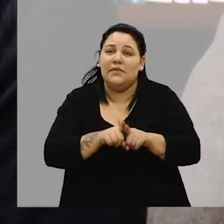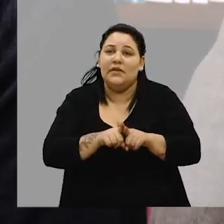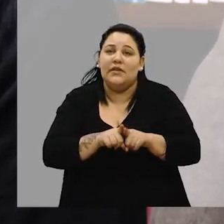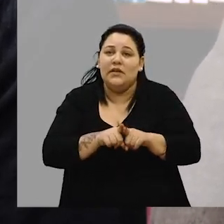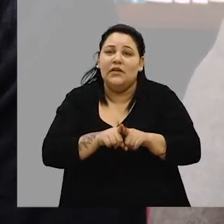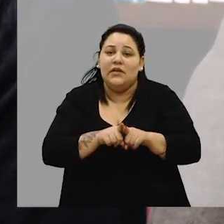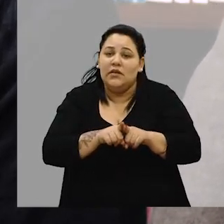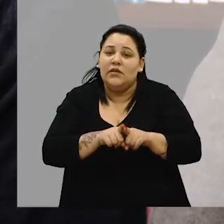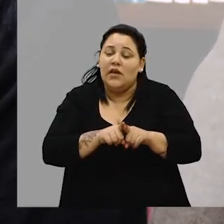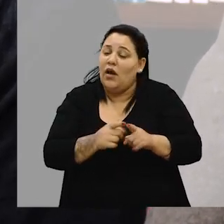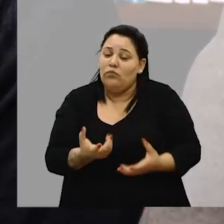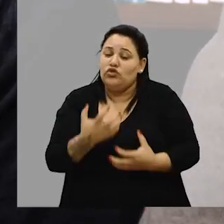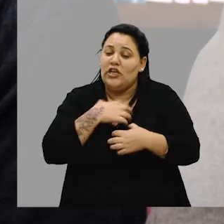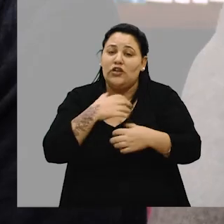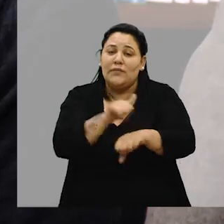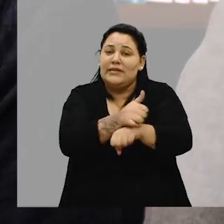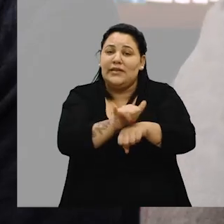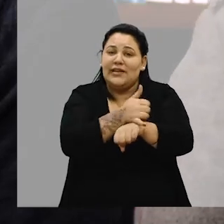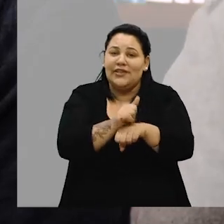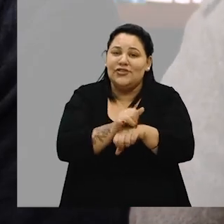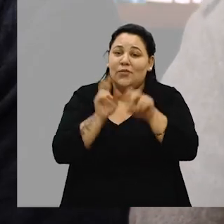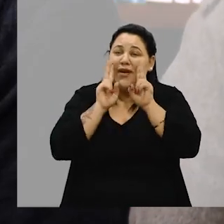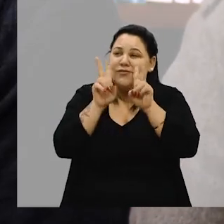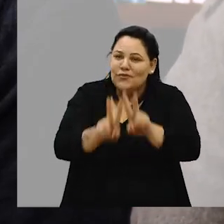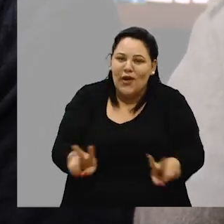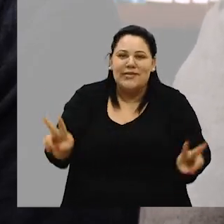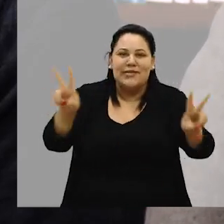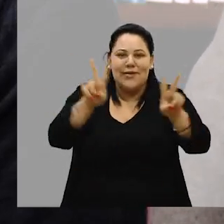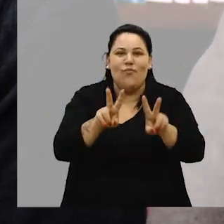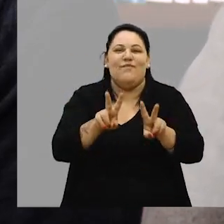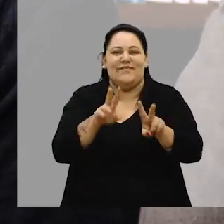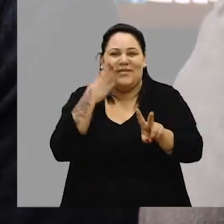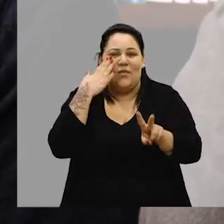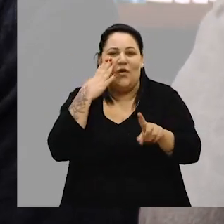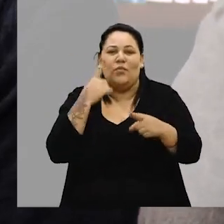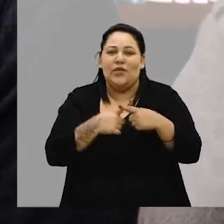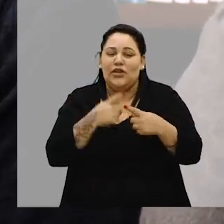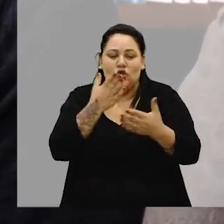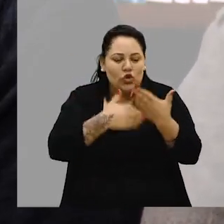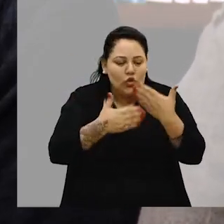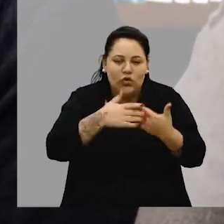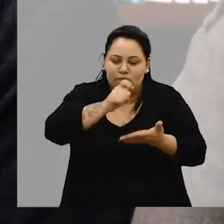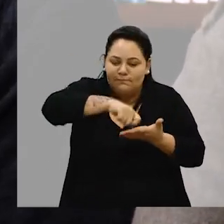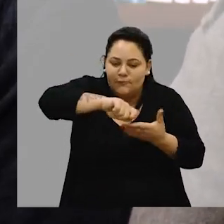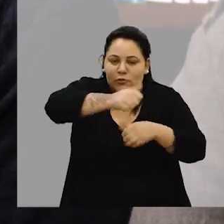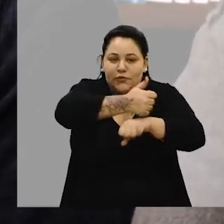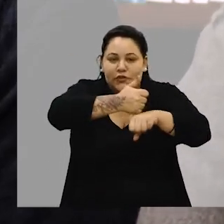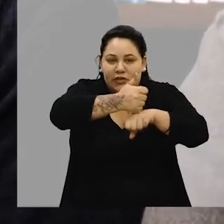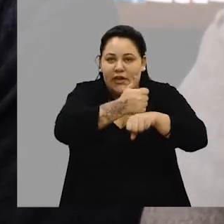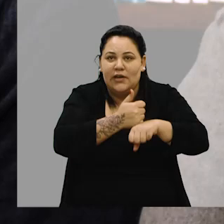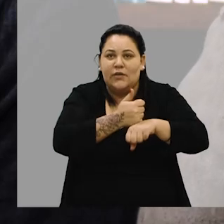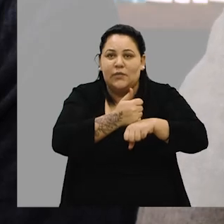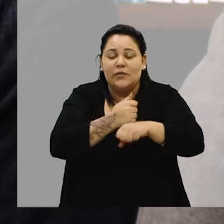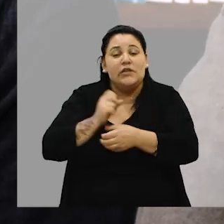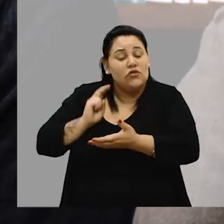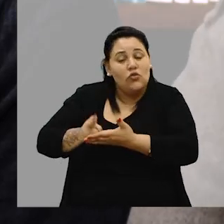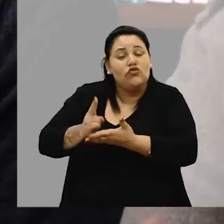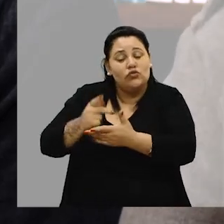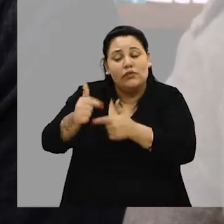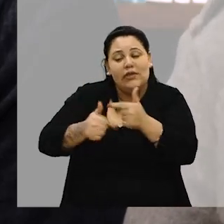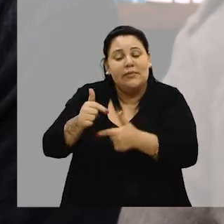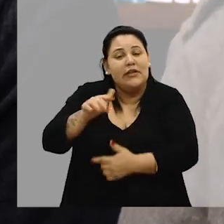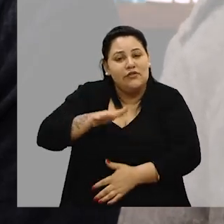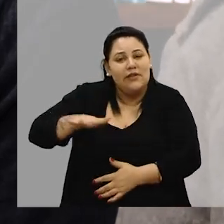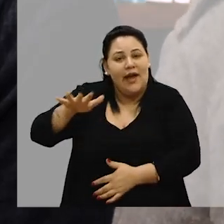e nesse canal de visibilidade mesmo, né? Todos os escritores que ali se lançaram,